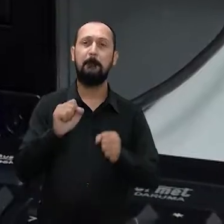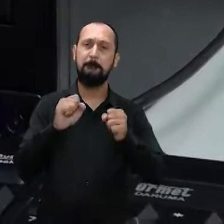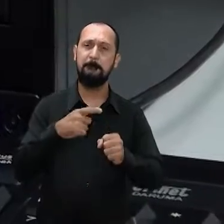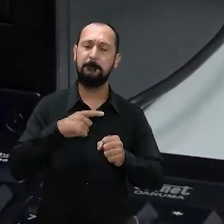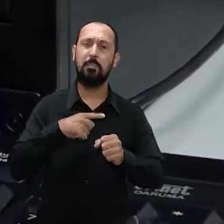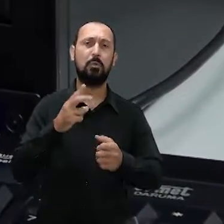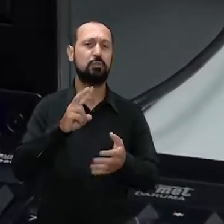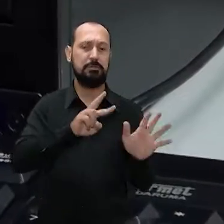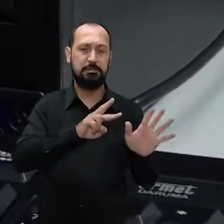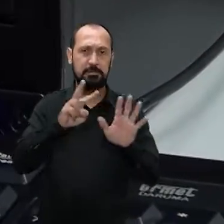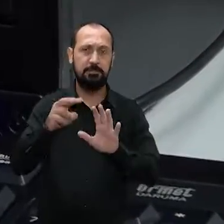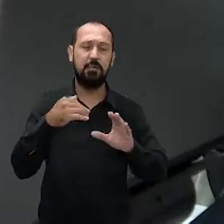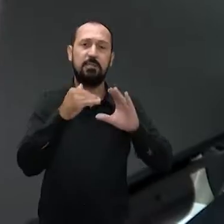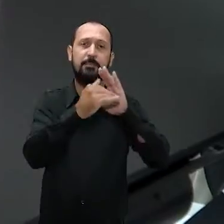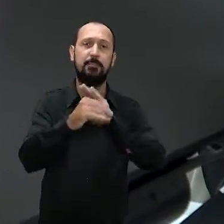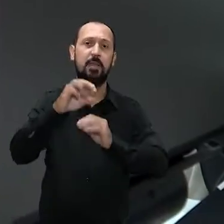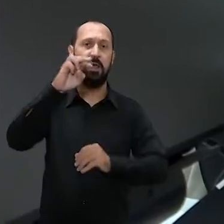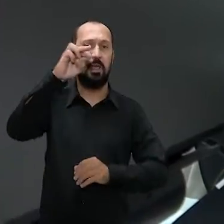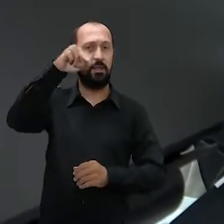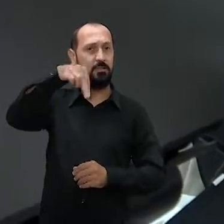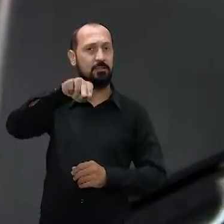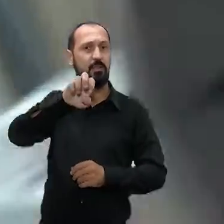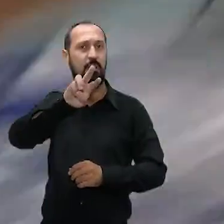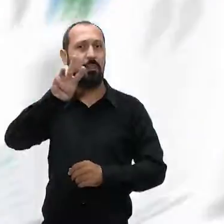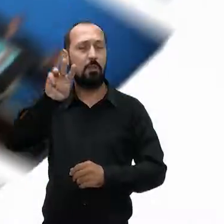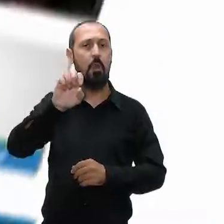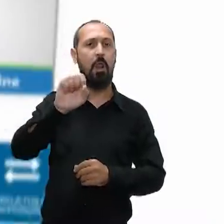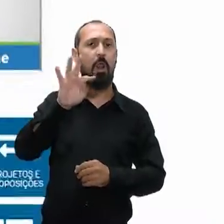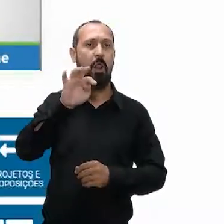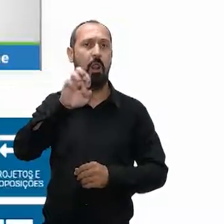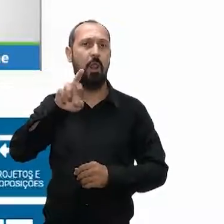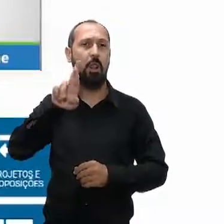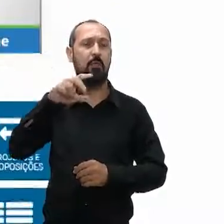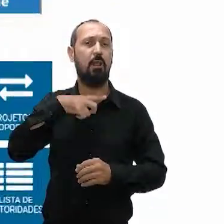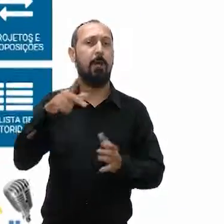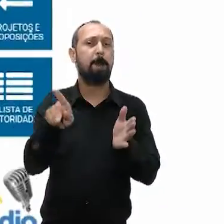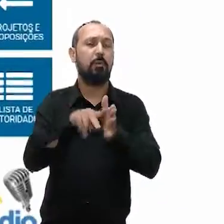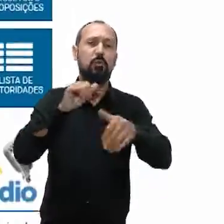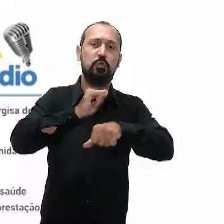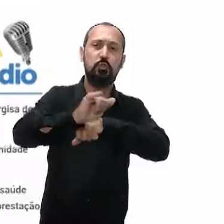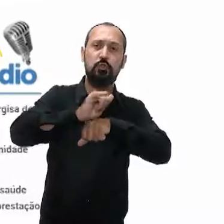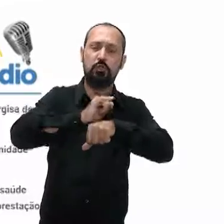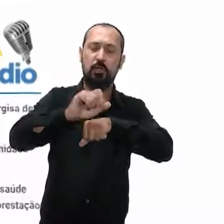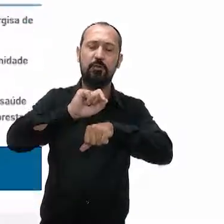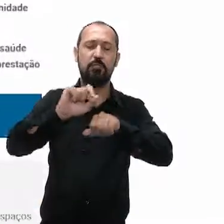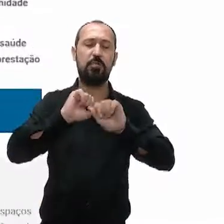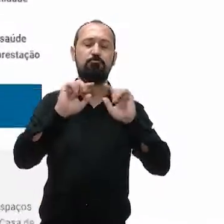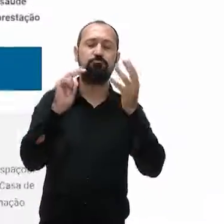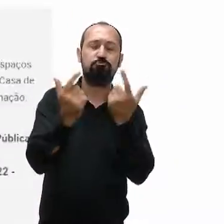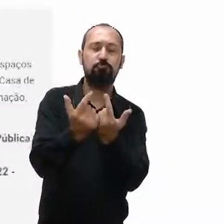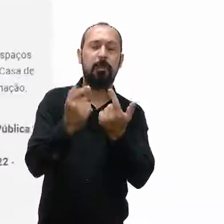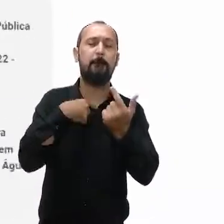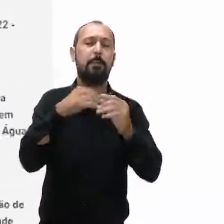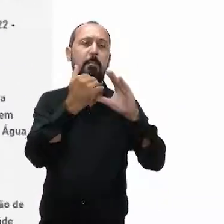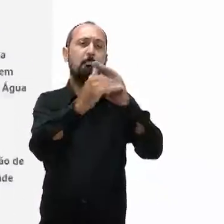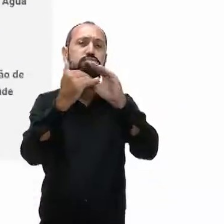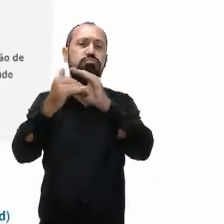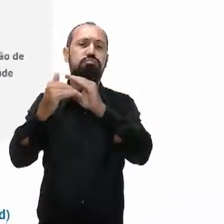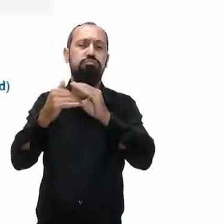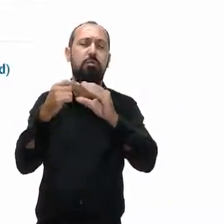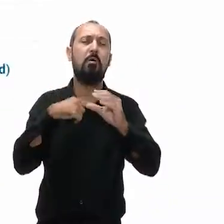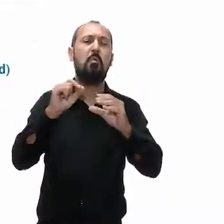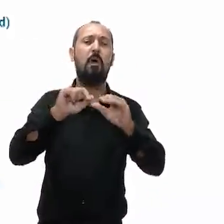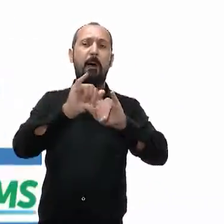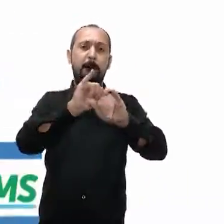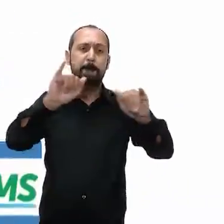Você pode receber semanalmente a newsletter da Assembleia. Ela é a nossa ferramenta de comunicação institucional enviada por meio eletrônico